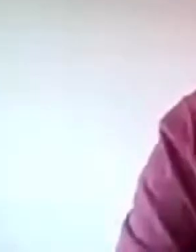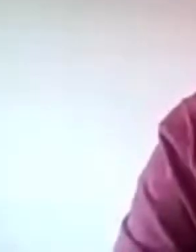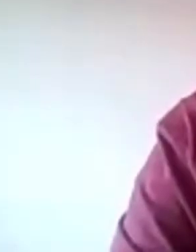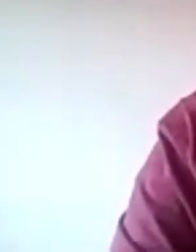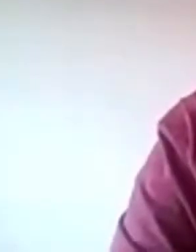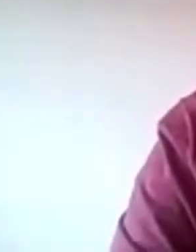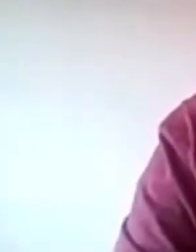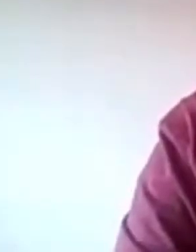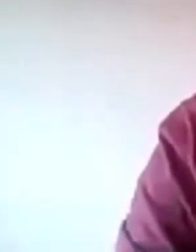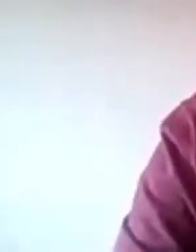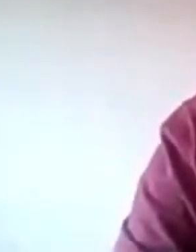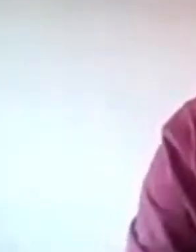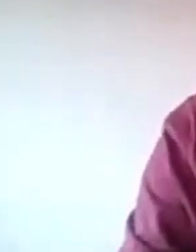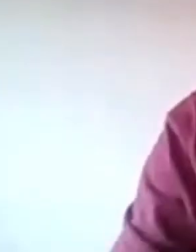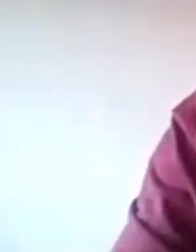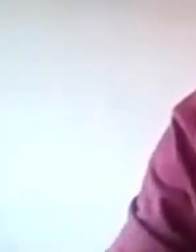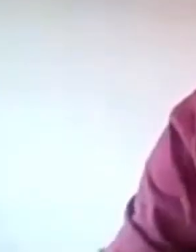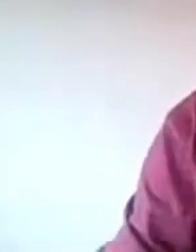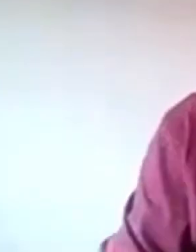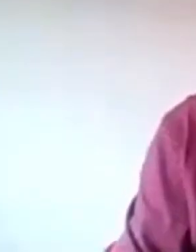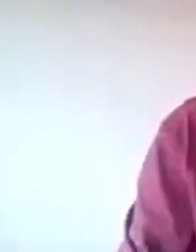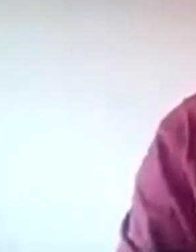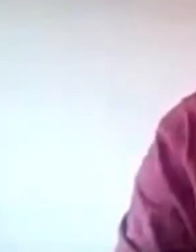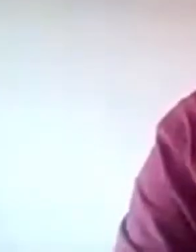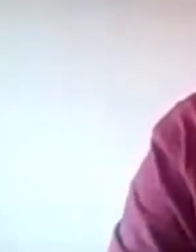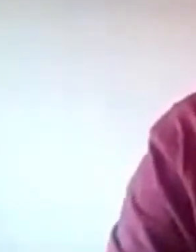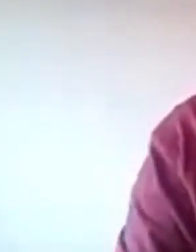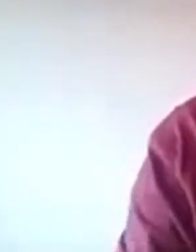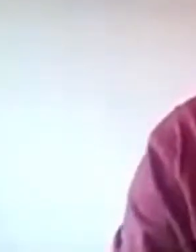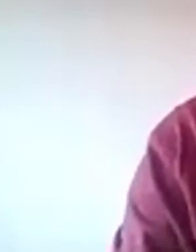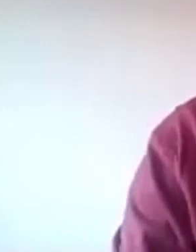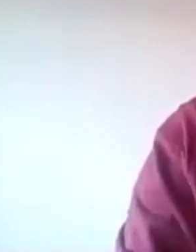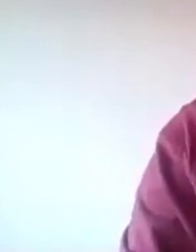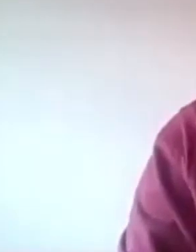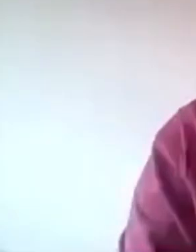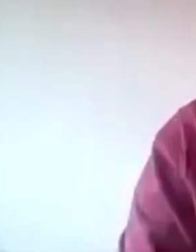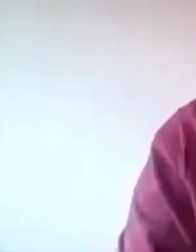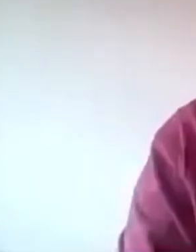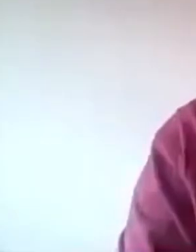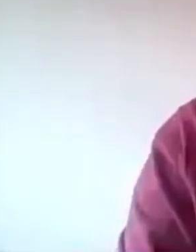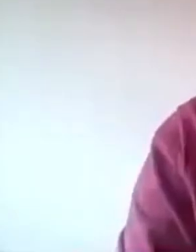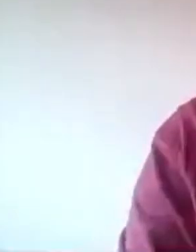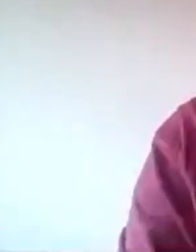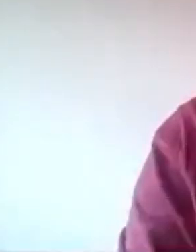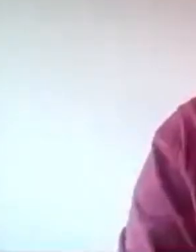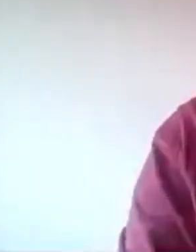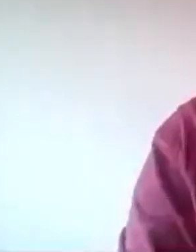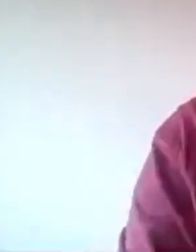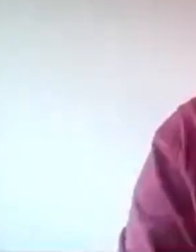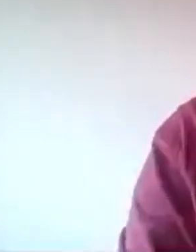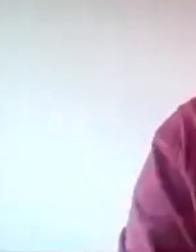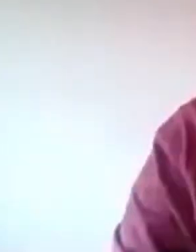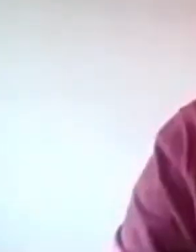Olá, bom dia a todos e a todas. É com grande alegria que chegamos finalmente a este dia. Dou-vos